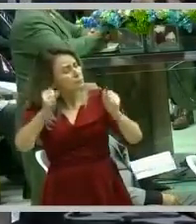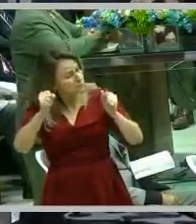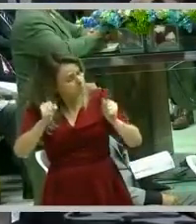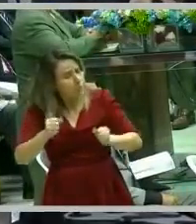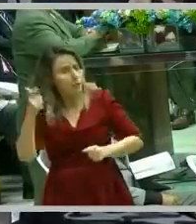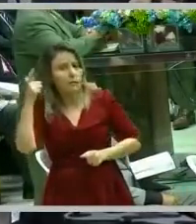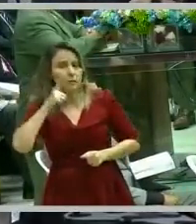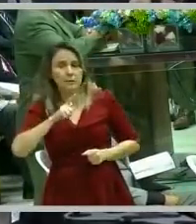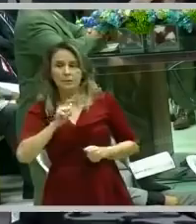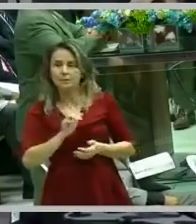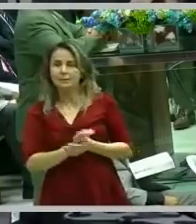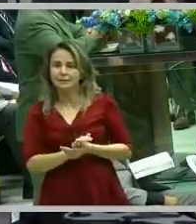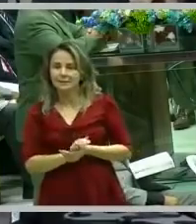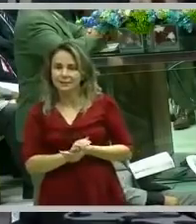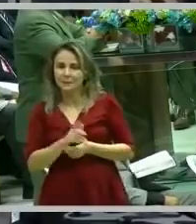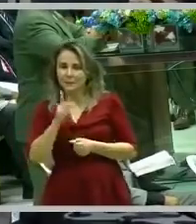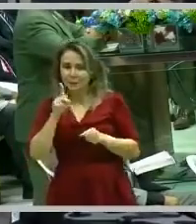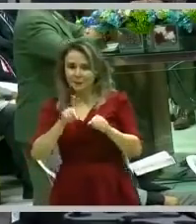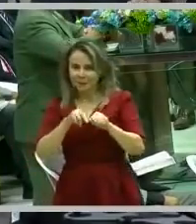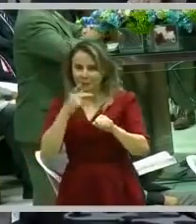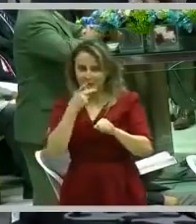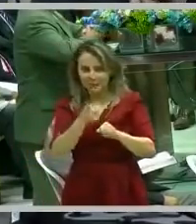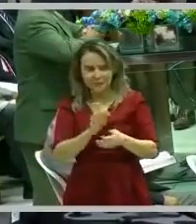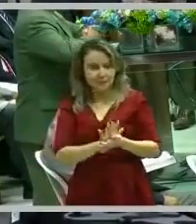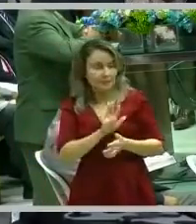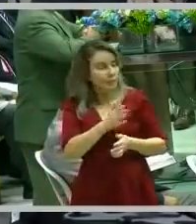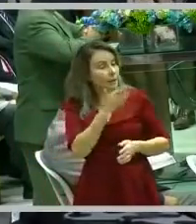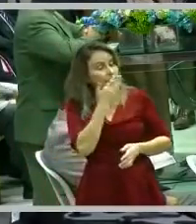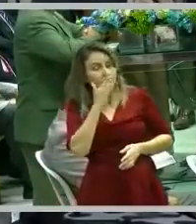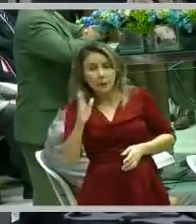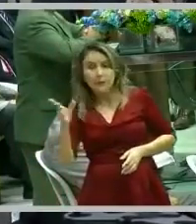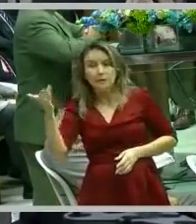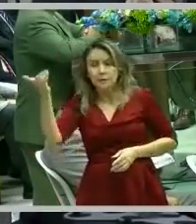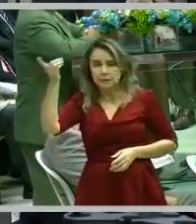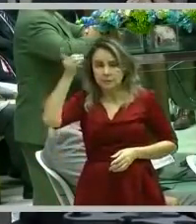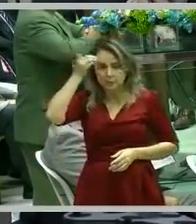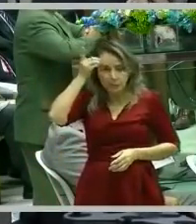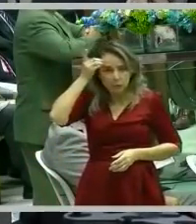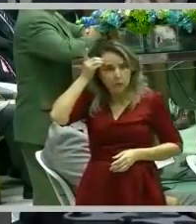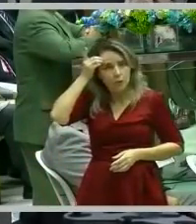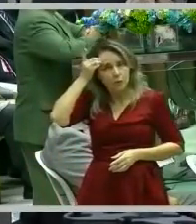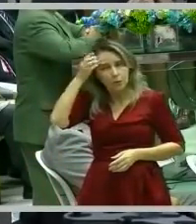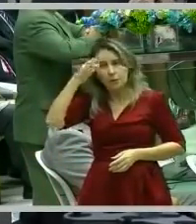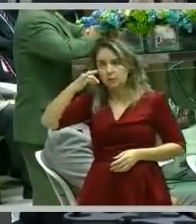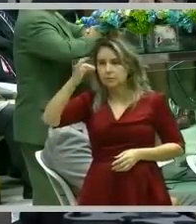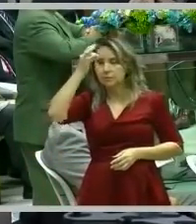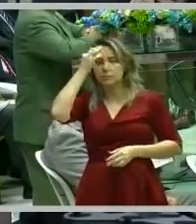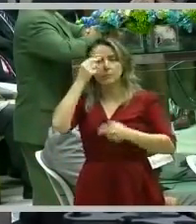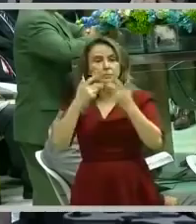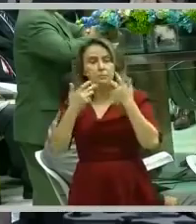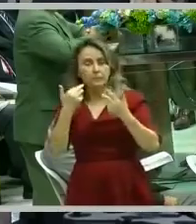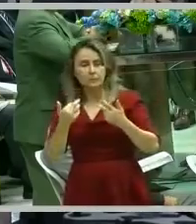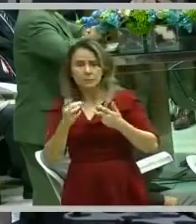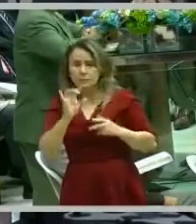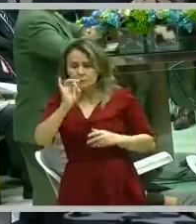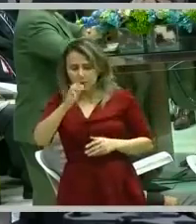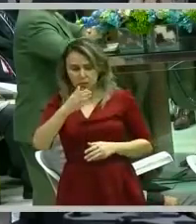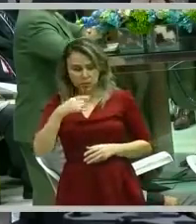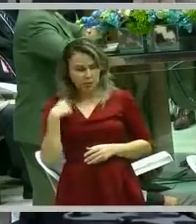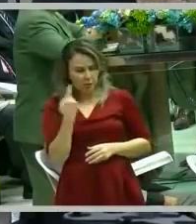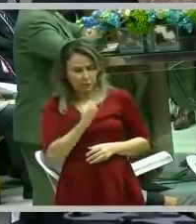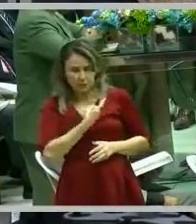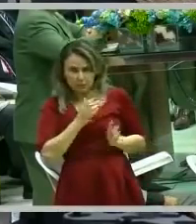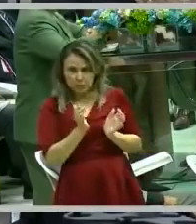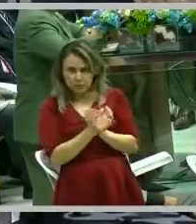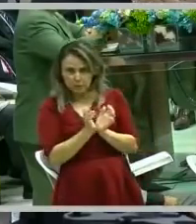gente. Essa promessa do dom do Espírito Santo, do revestimento do Espírito Santo, não é só para nós não.